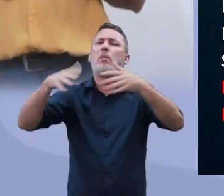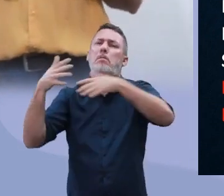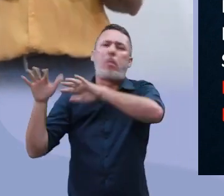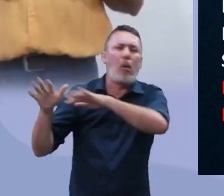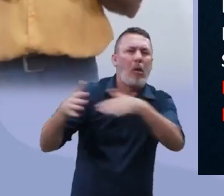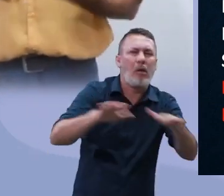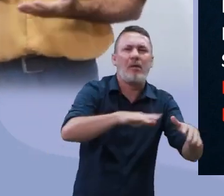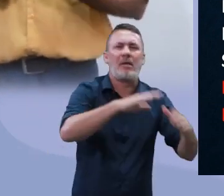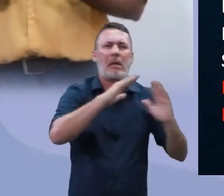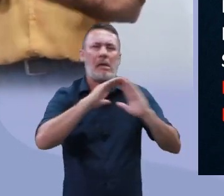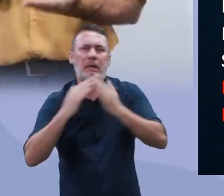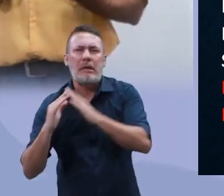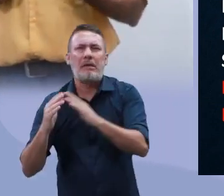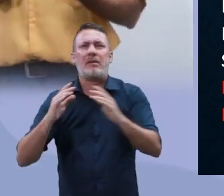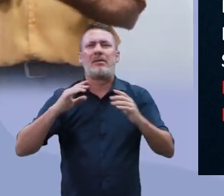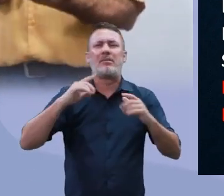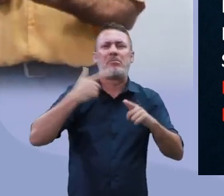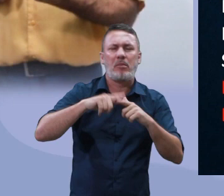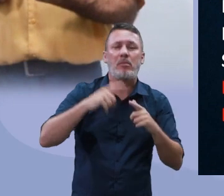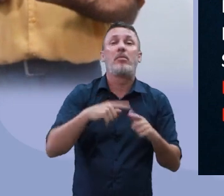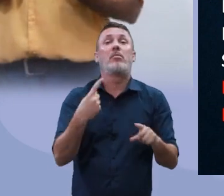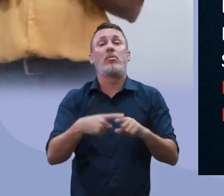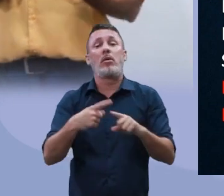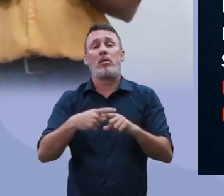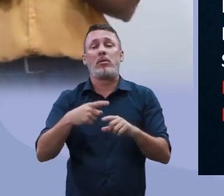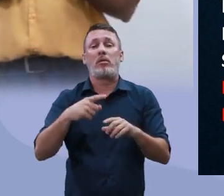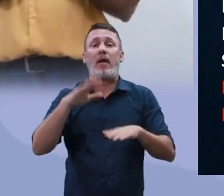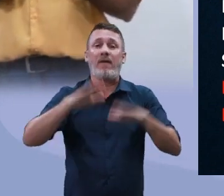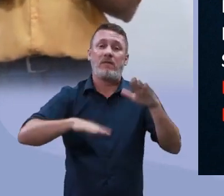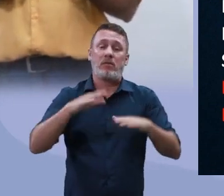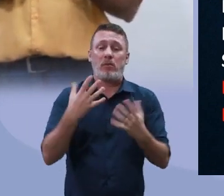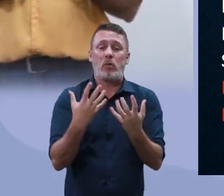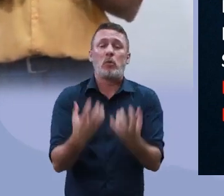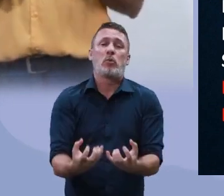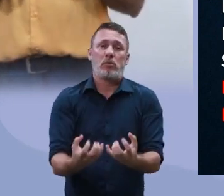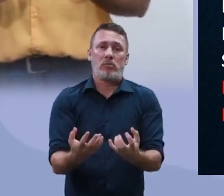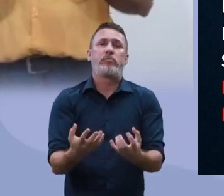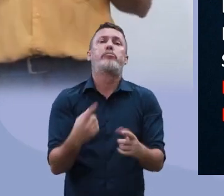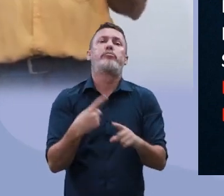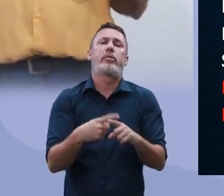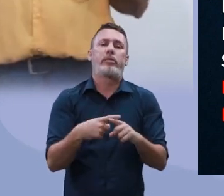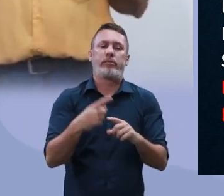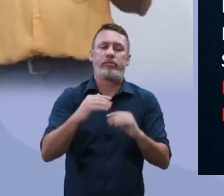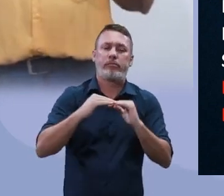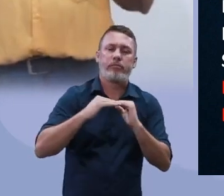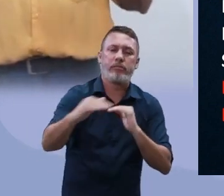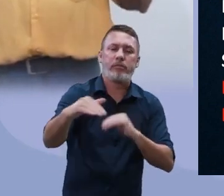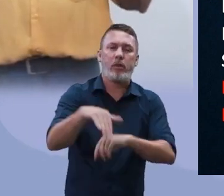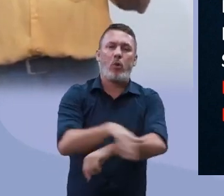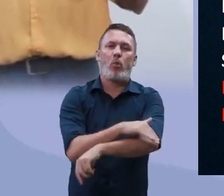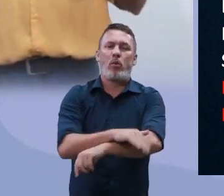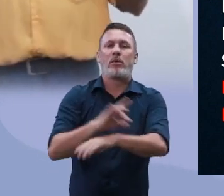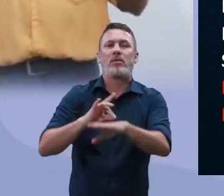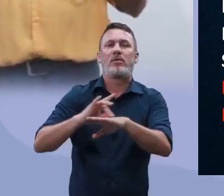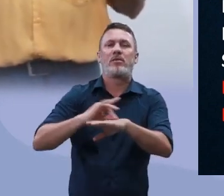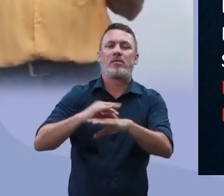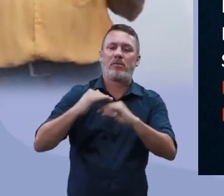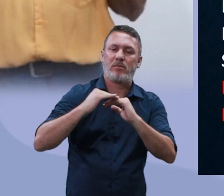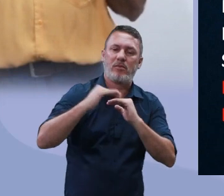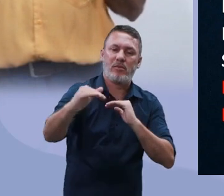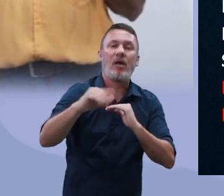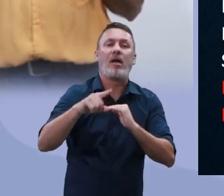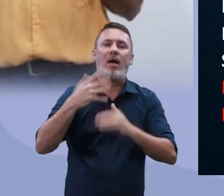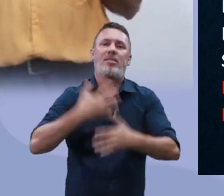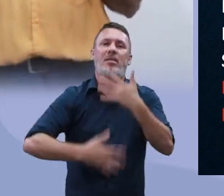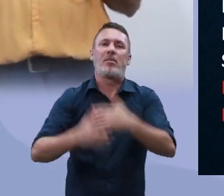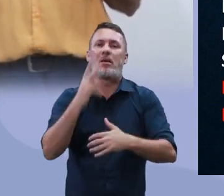vocês, que é, no caso, a impermeabilização do solo. A pavimentação asfáltica, ela faz com que você tenha uma interrupção do